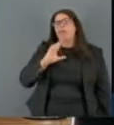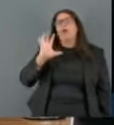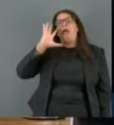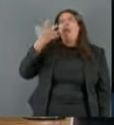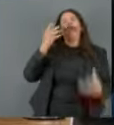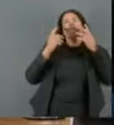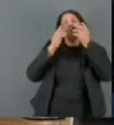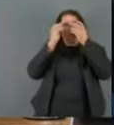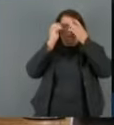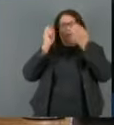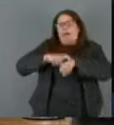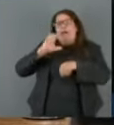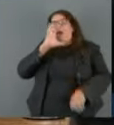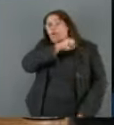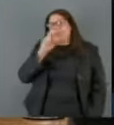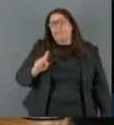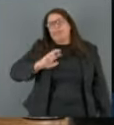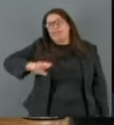resolver.